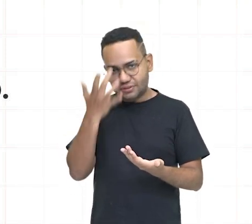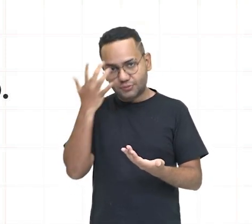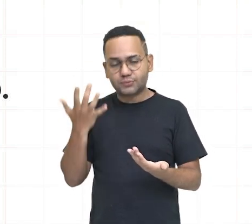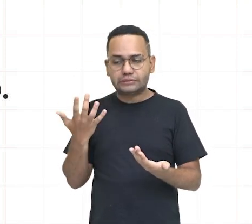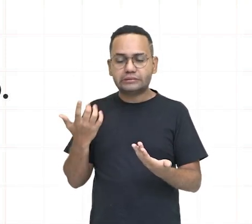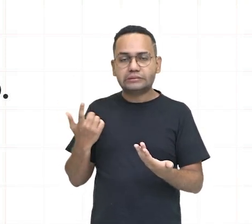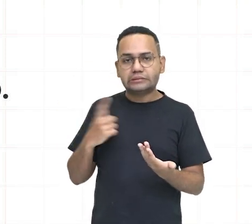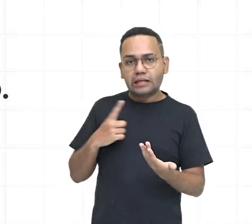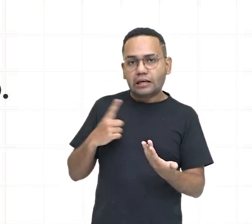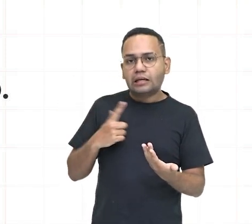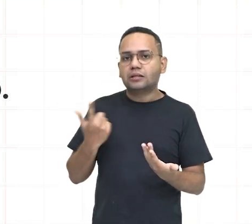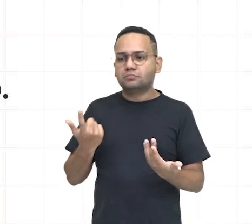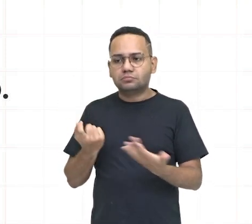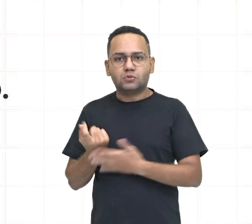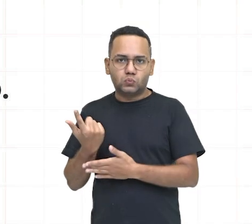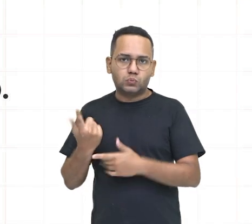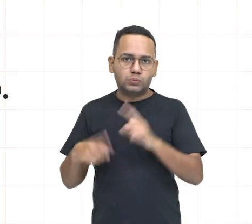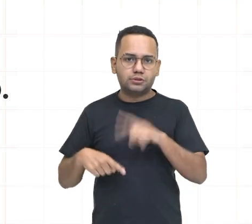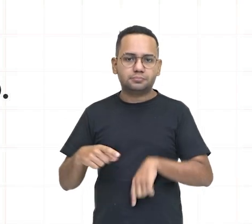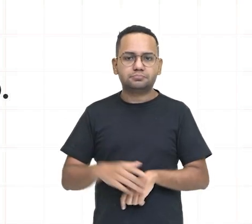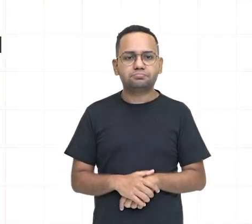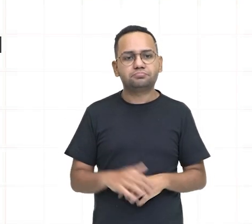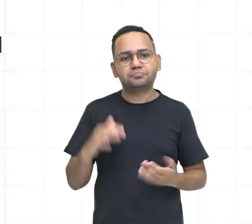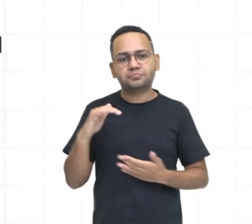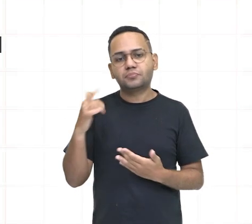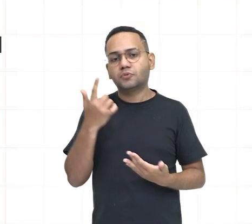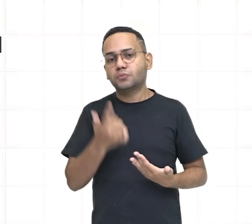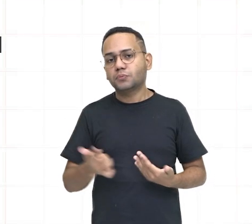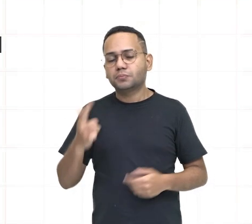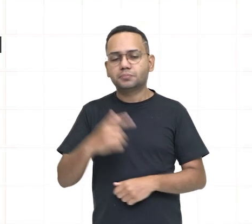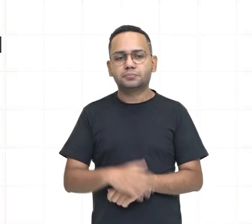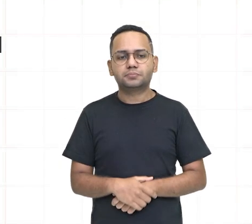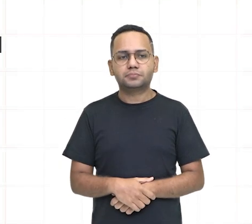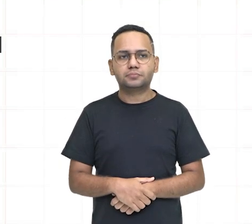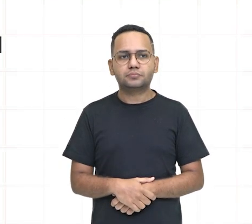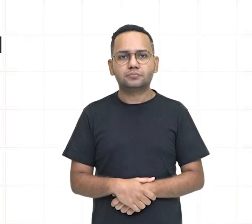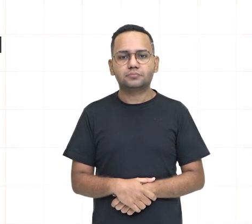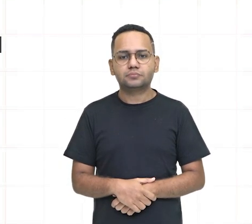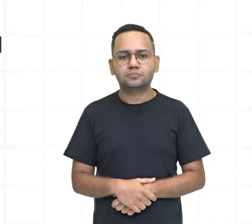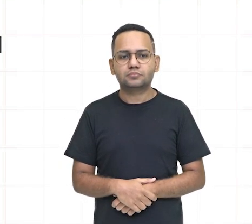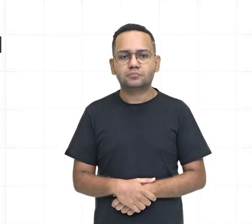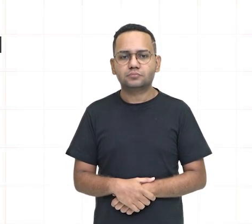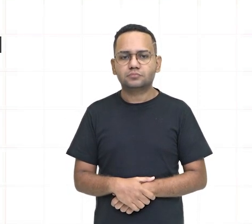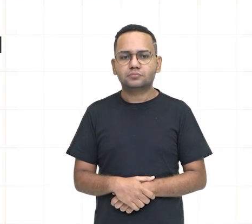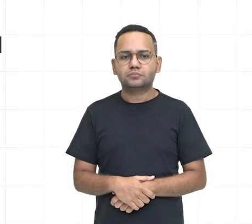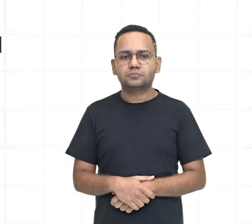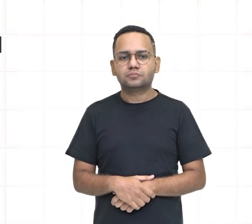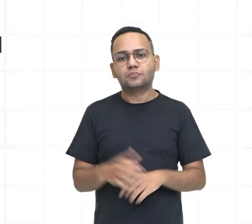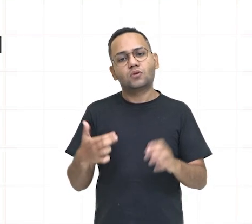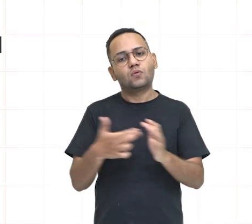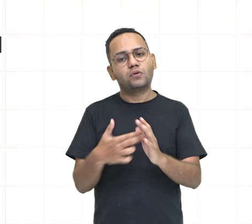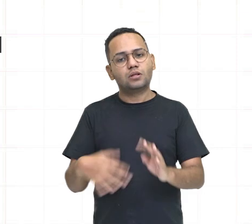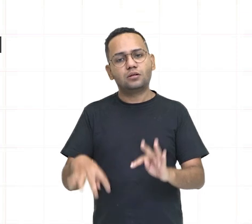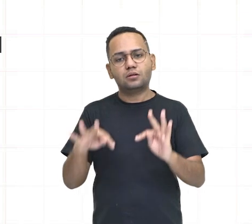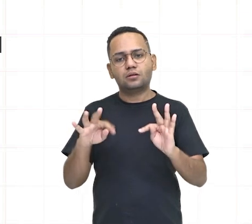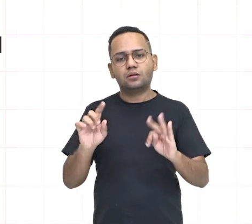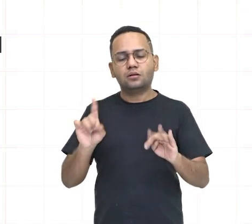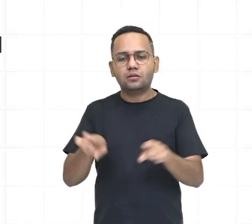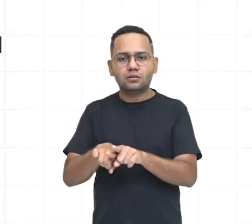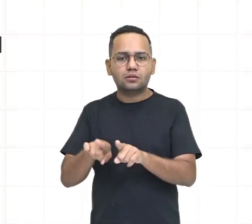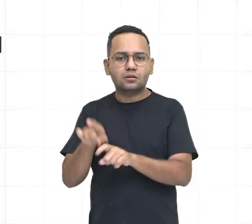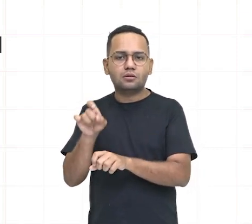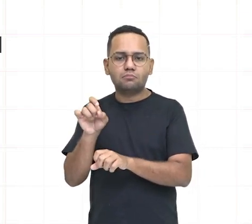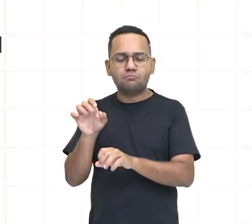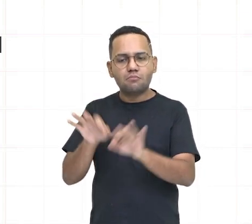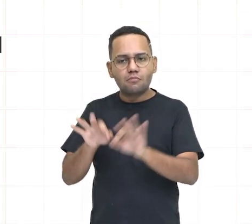têm. Ademais, é responsável pelo desemprego nos serviços, no comércio,